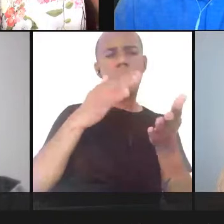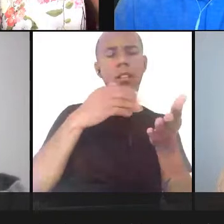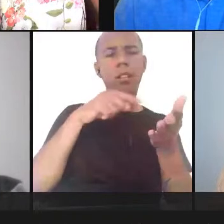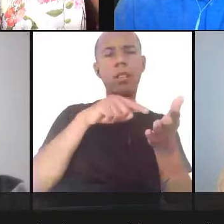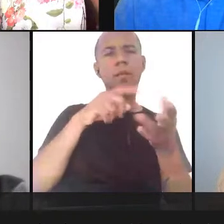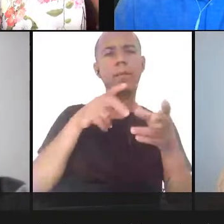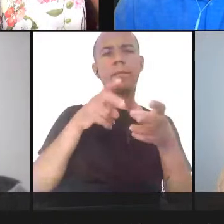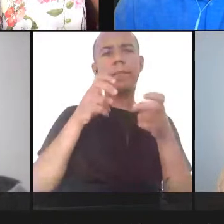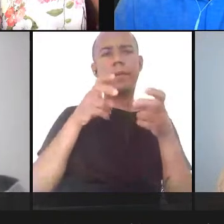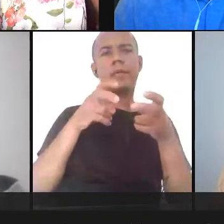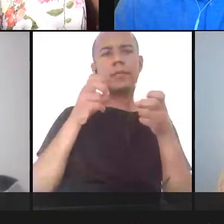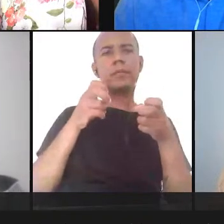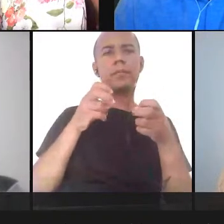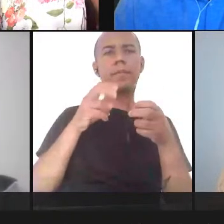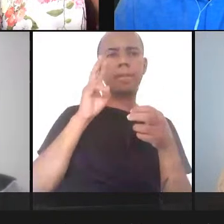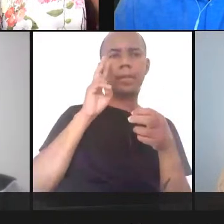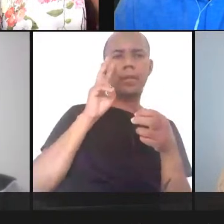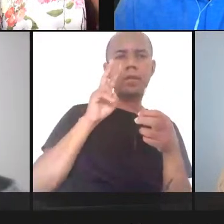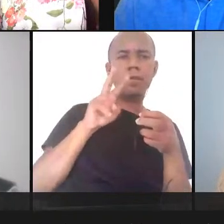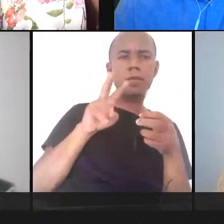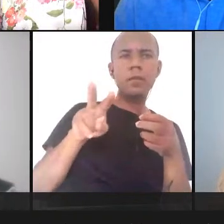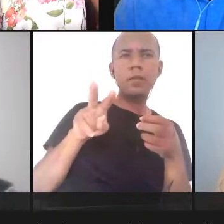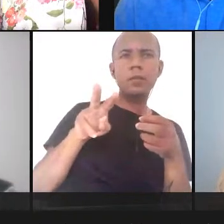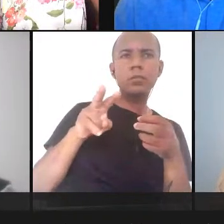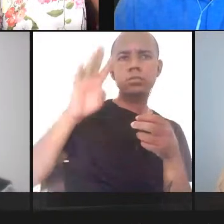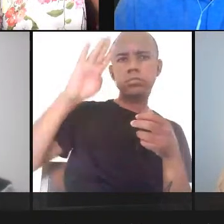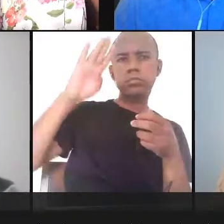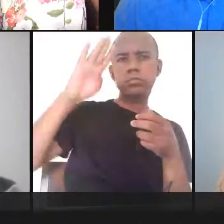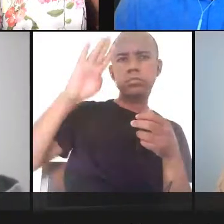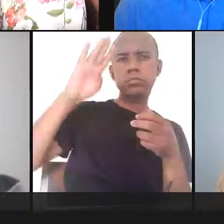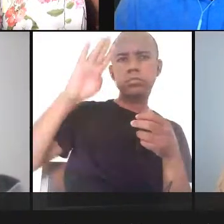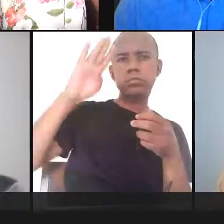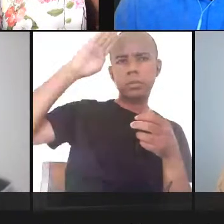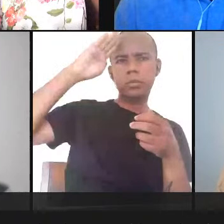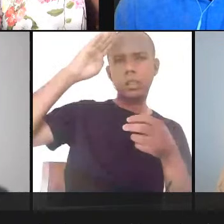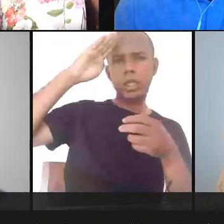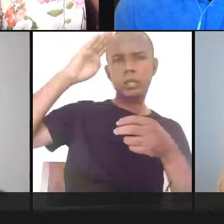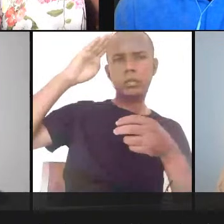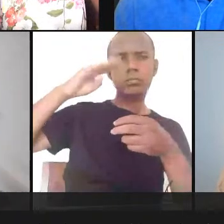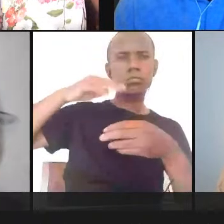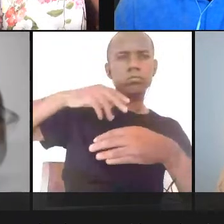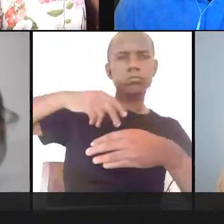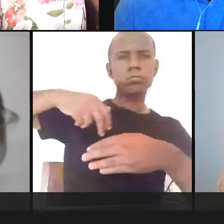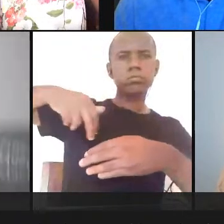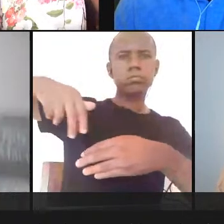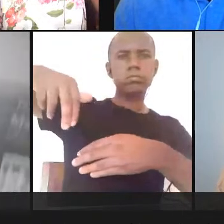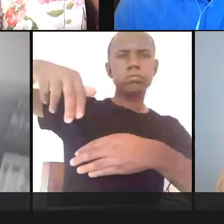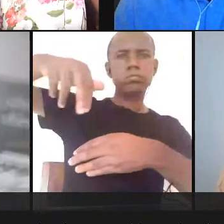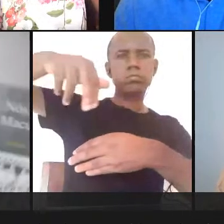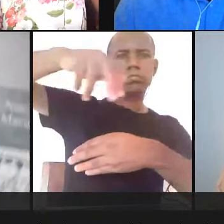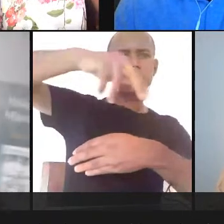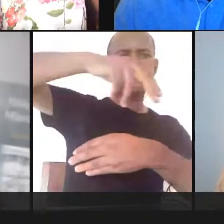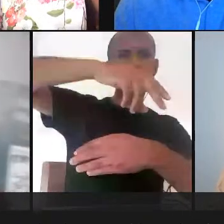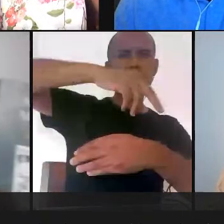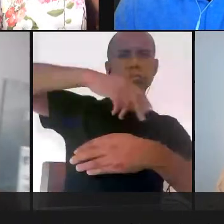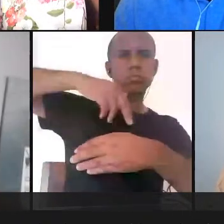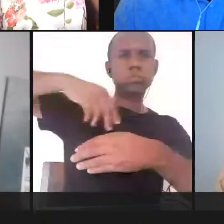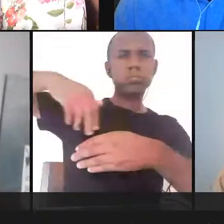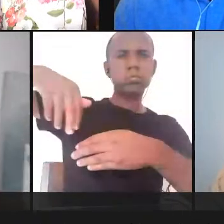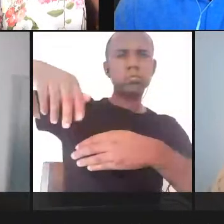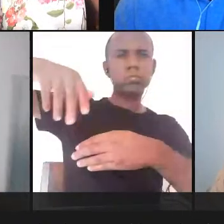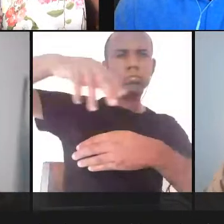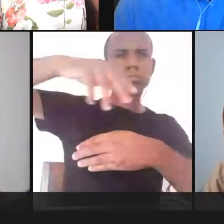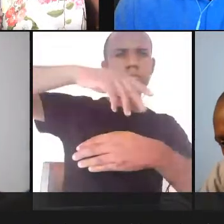soldados coloniais a percorrerem uma avenida chamada Condestável, Avenida